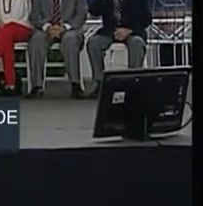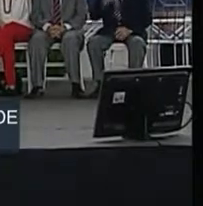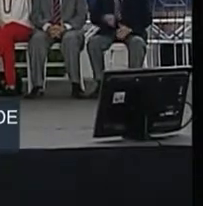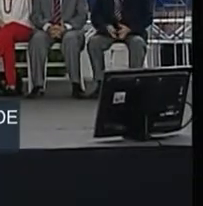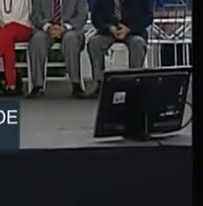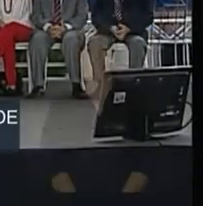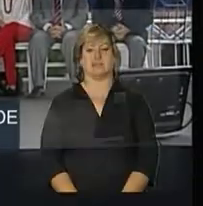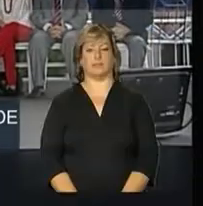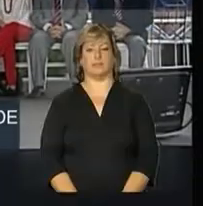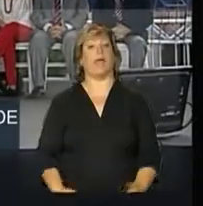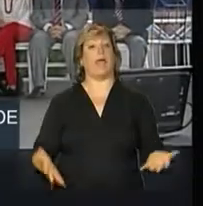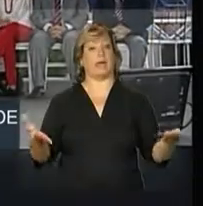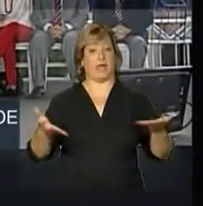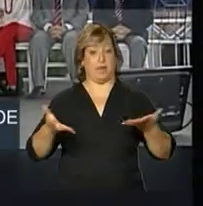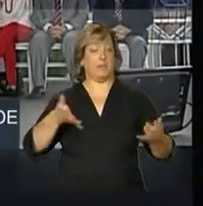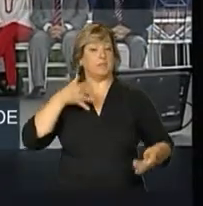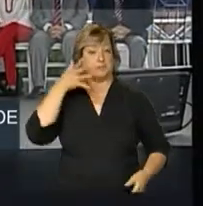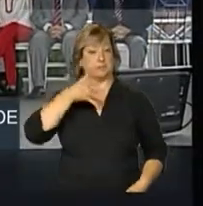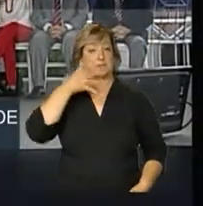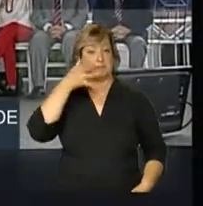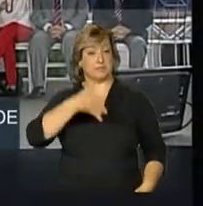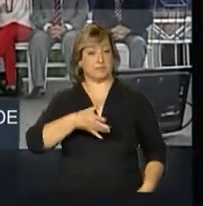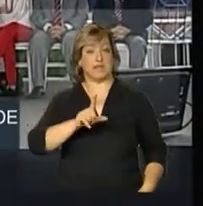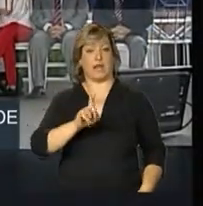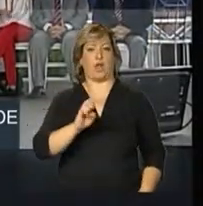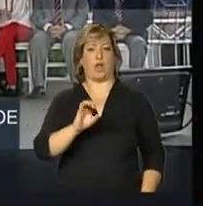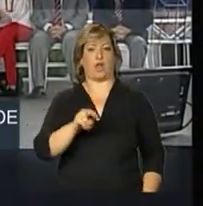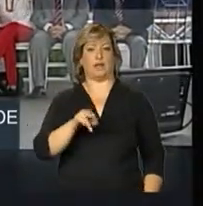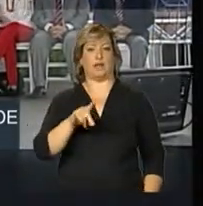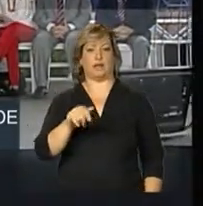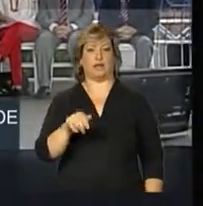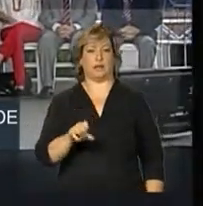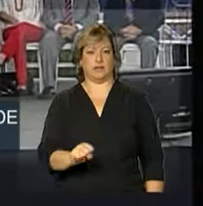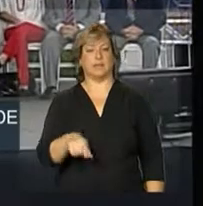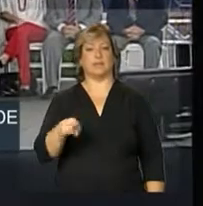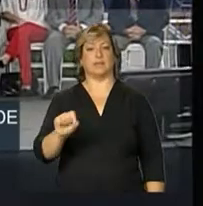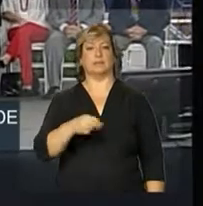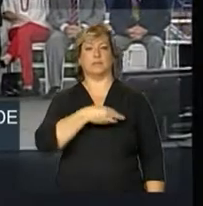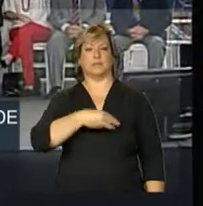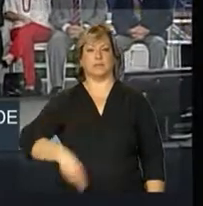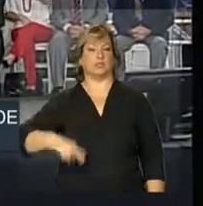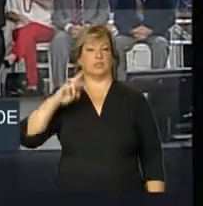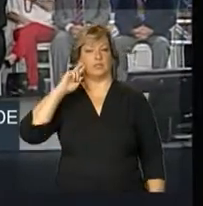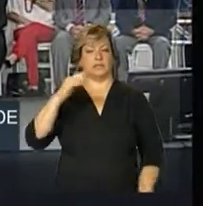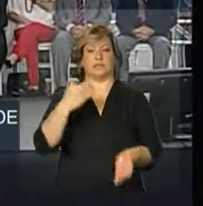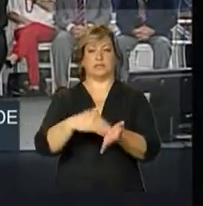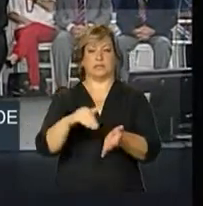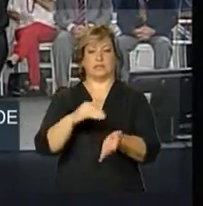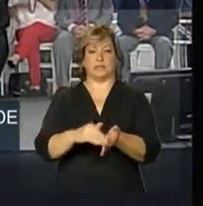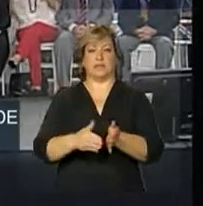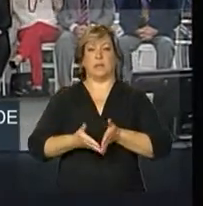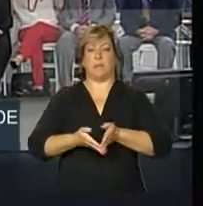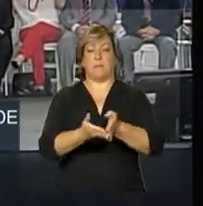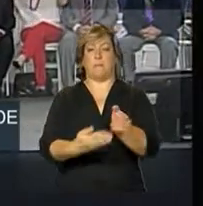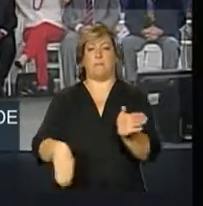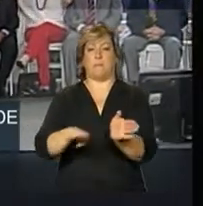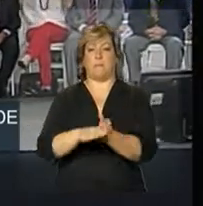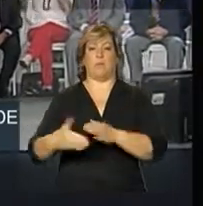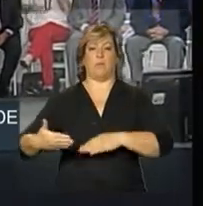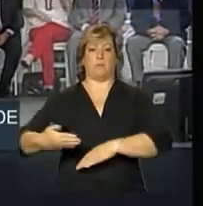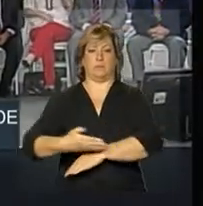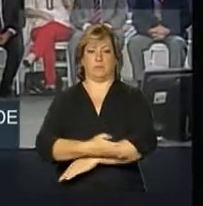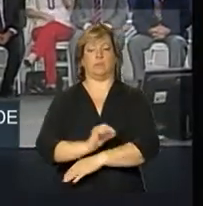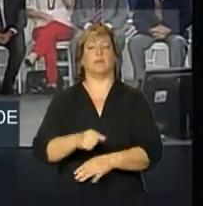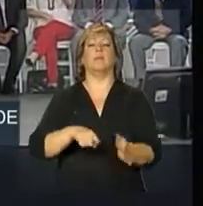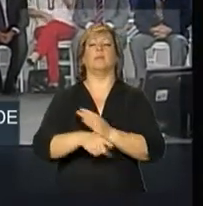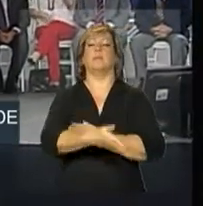Para uso da palavra, o senhor Leônidas Cristino, ministro-chefe da Secretaria de Portos. Bom